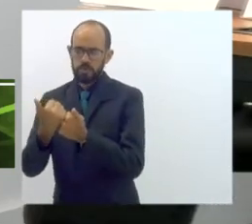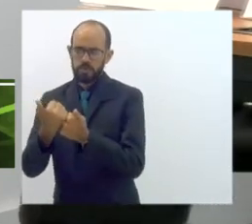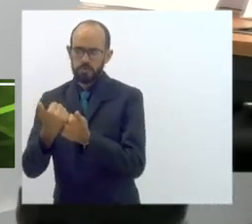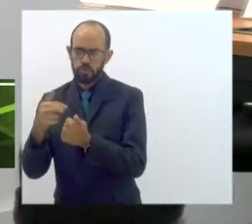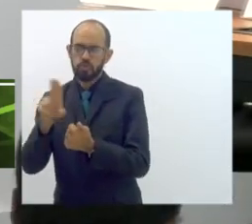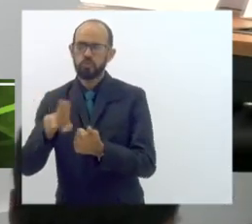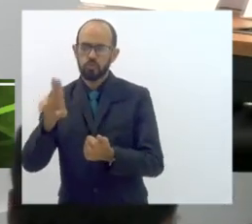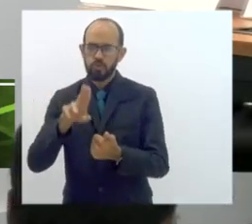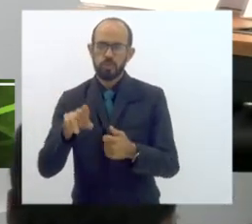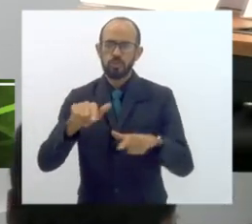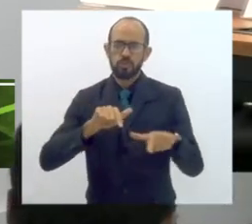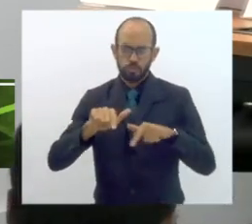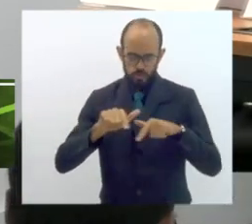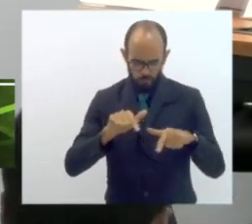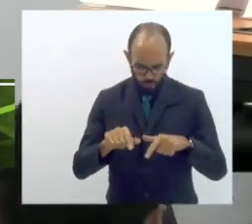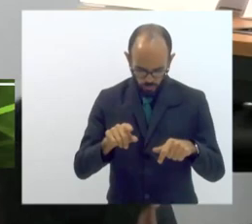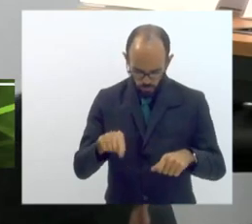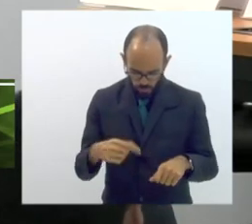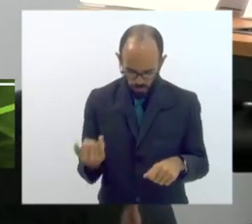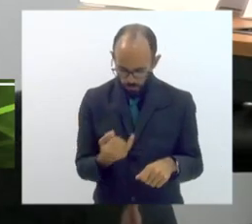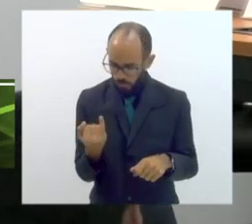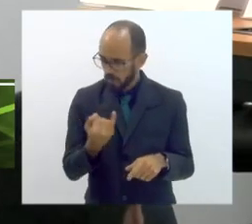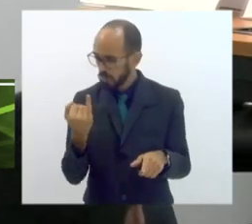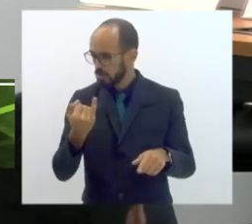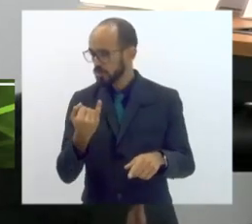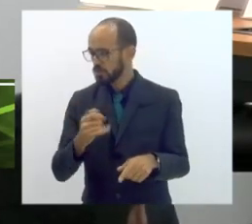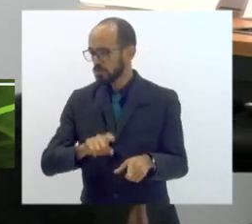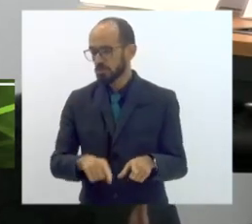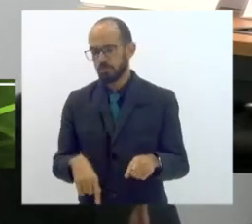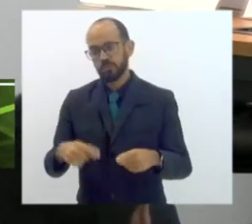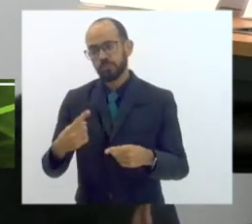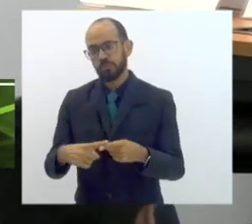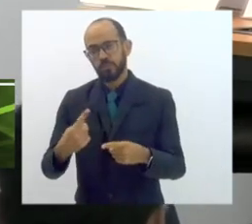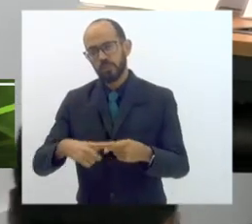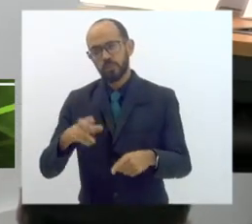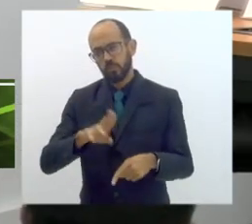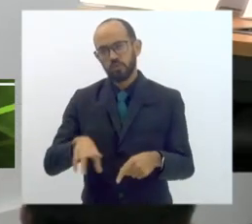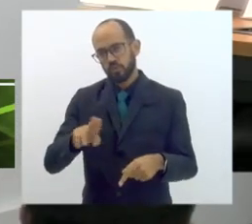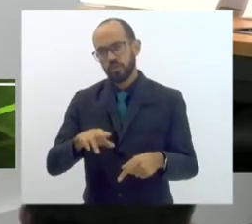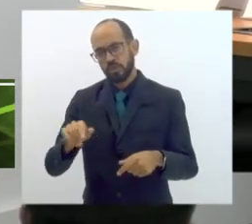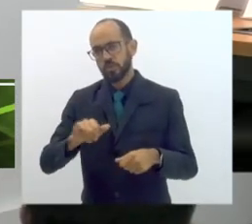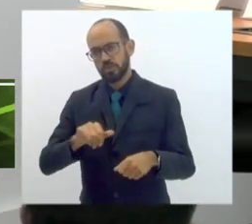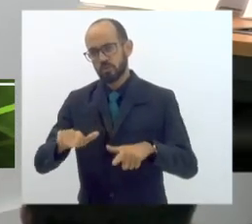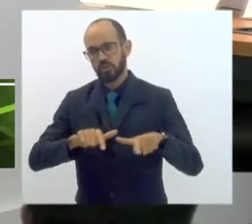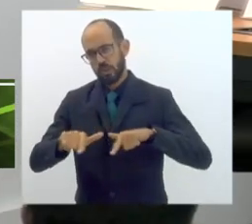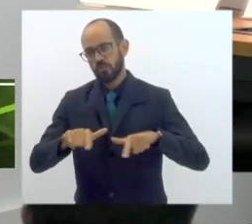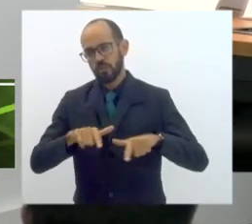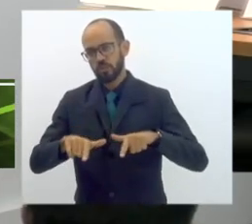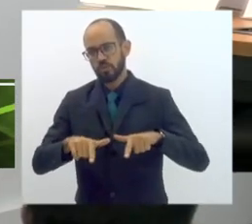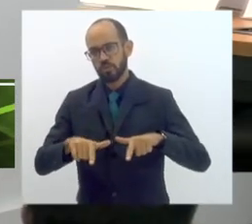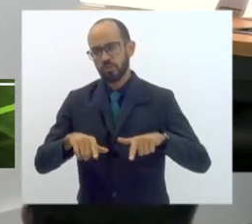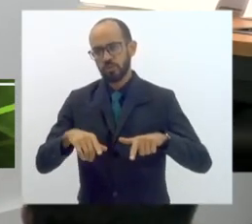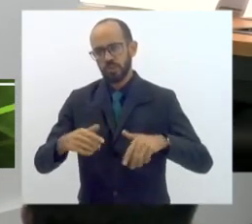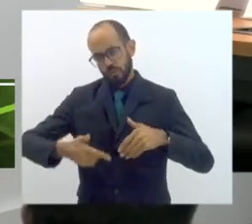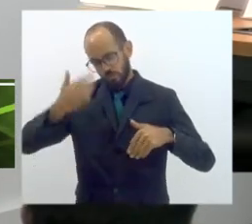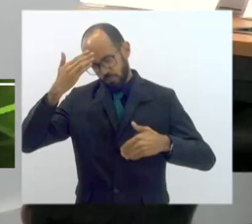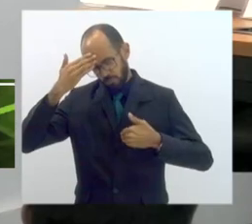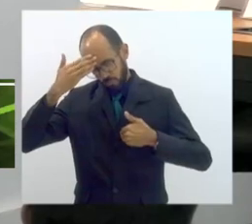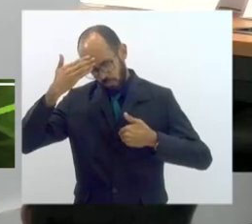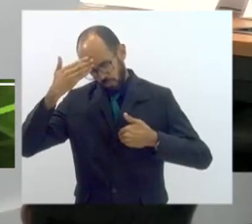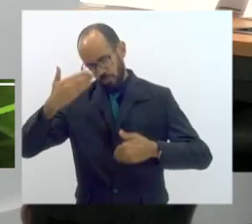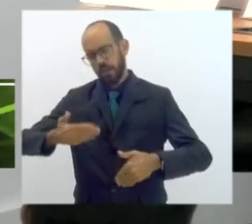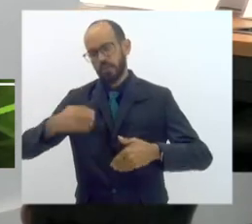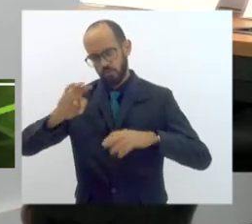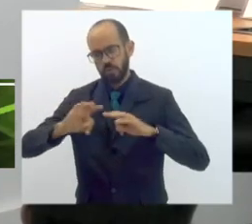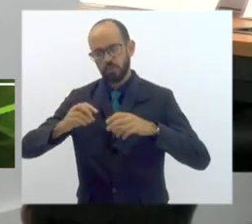e muito. Isso é muito importante, a gente utiliza muito do serviço. E, mais uma vez, muito obrigada a todos. Eu espero